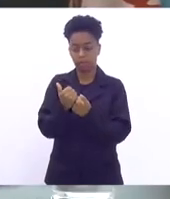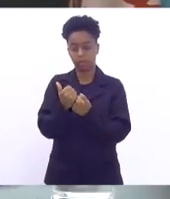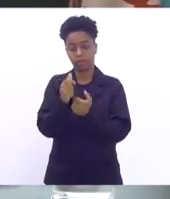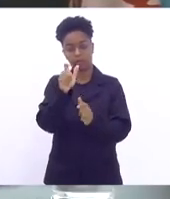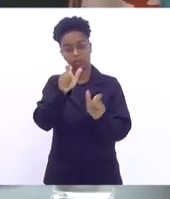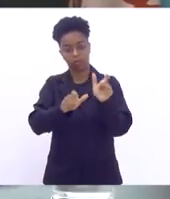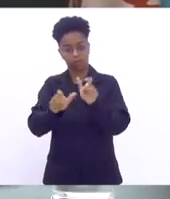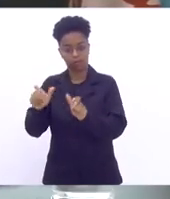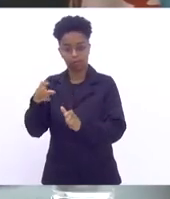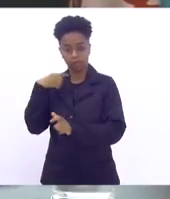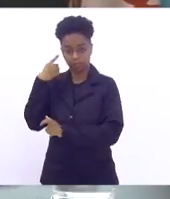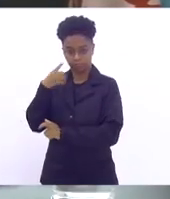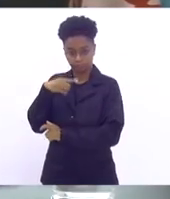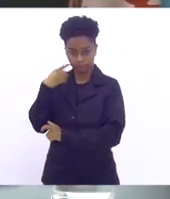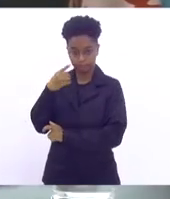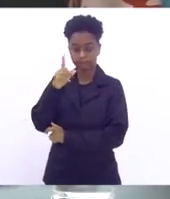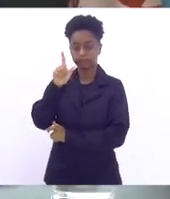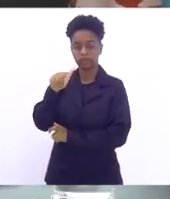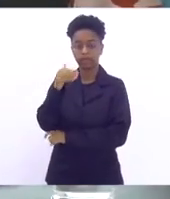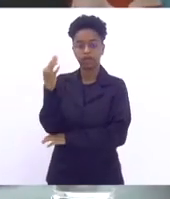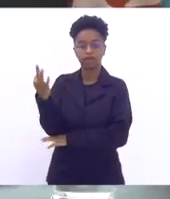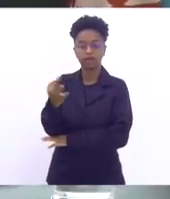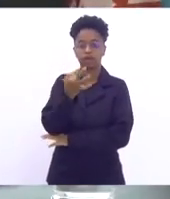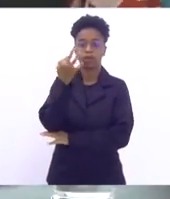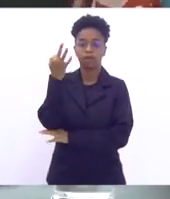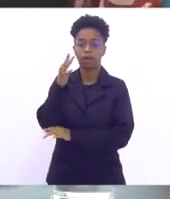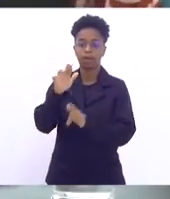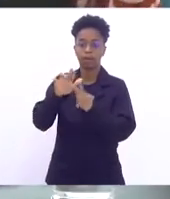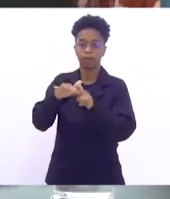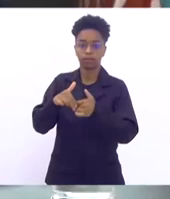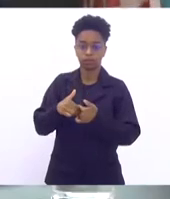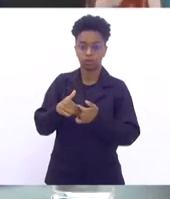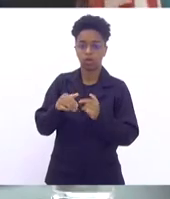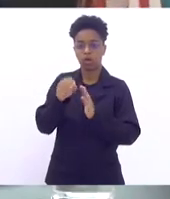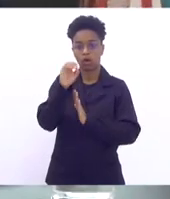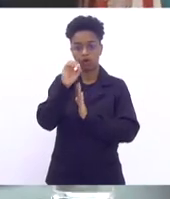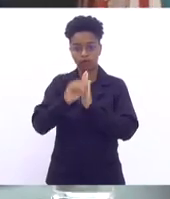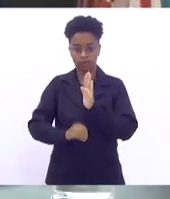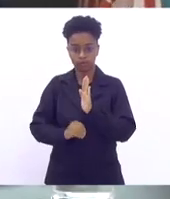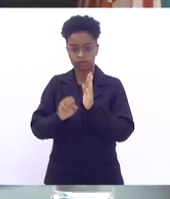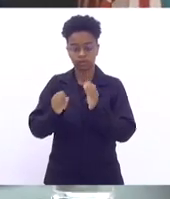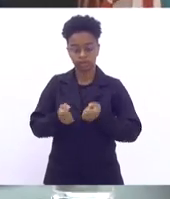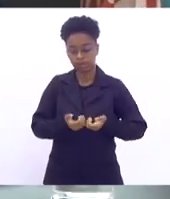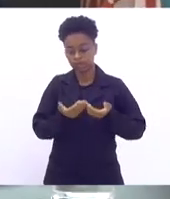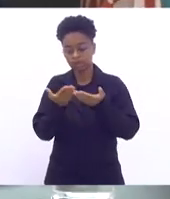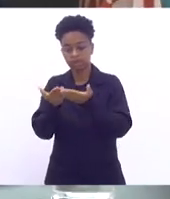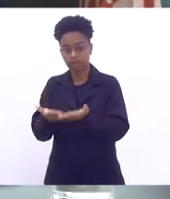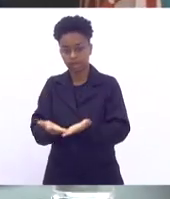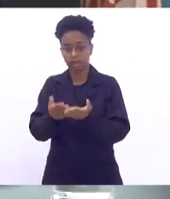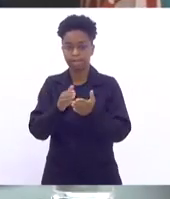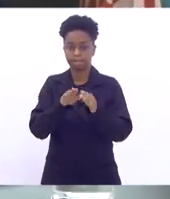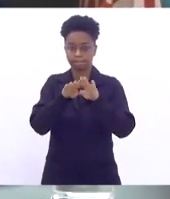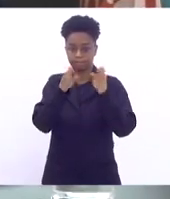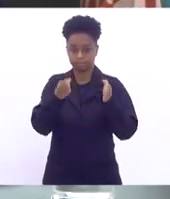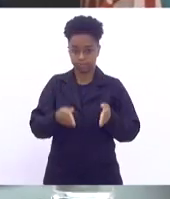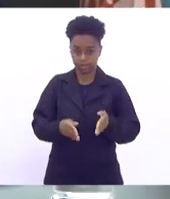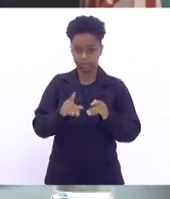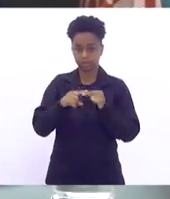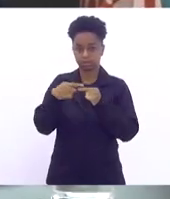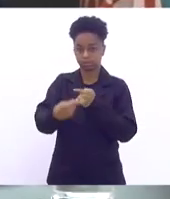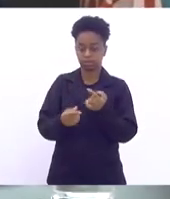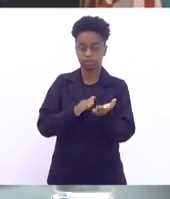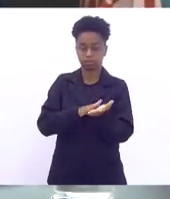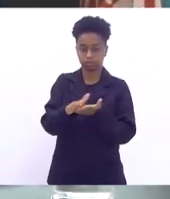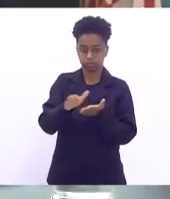será formado formalizada através de ofício que será encaminhada à mesa para posterior publicação do diário oficial